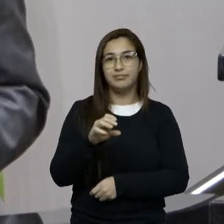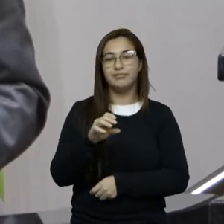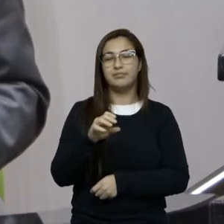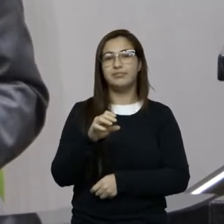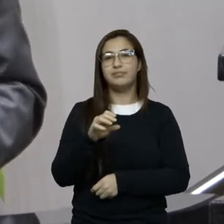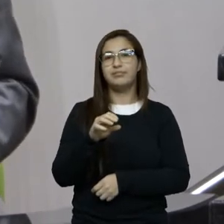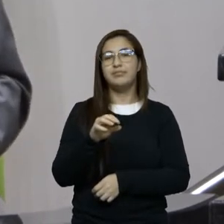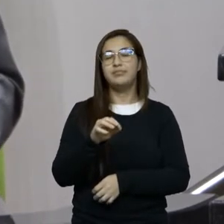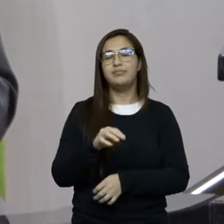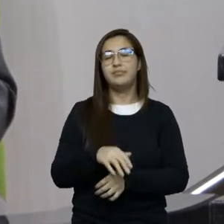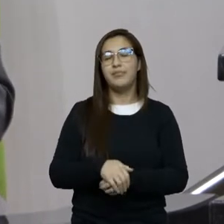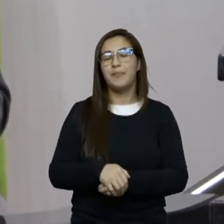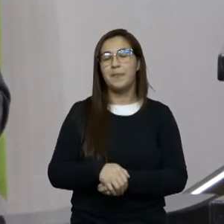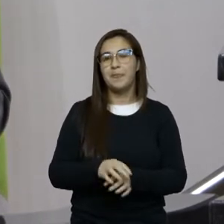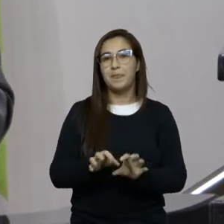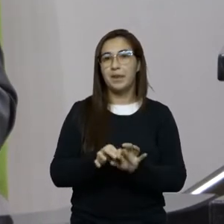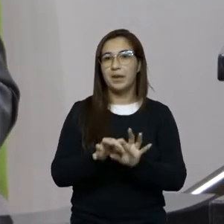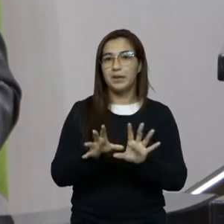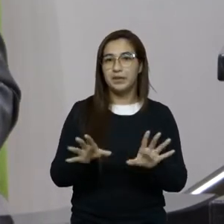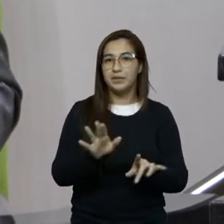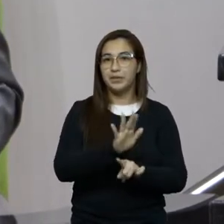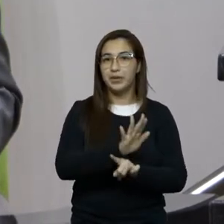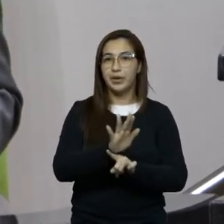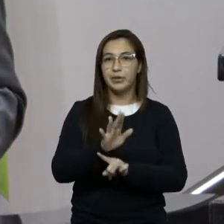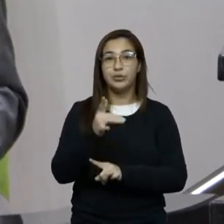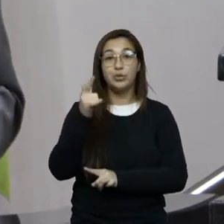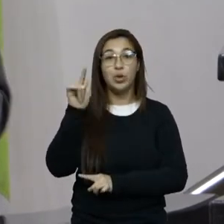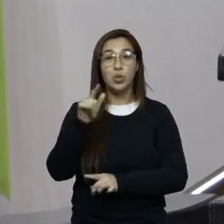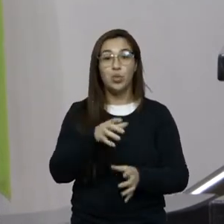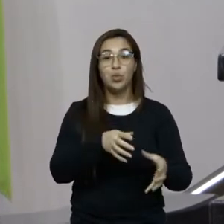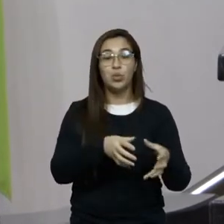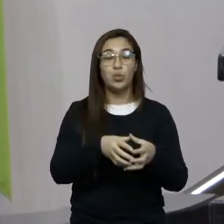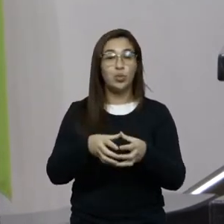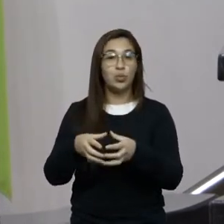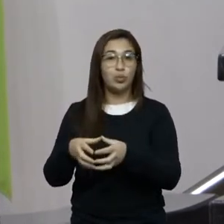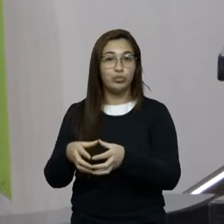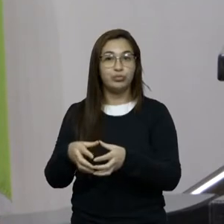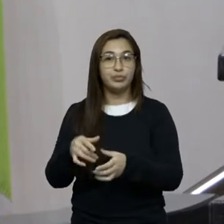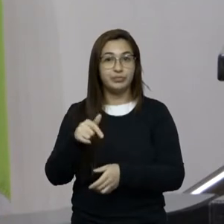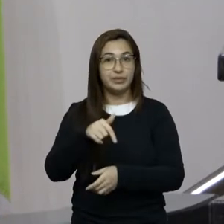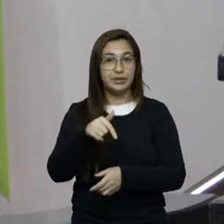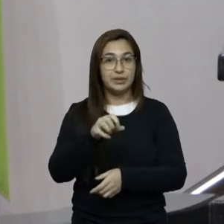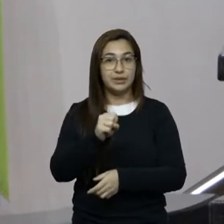prazo de concessão de benefício de outros setores também da economia Catarinense